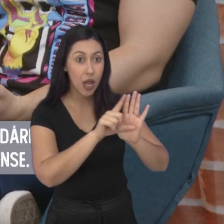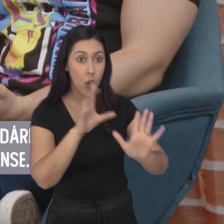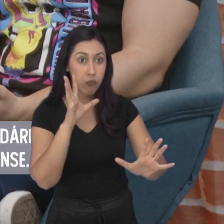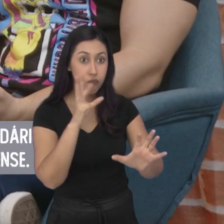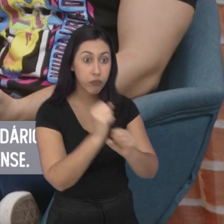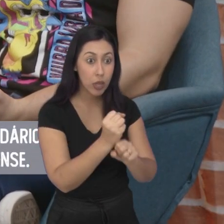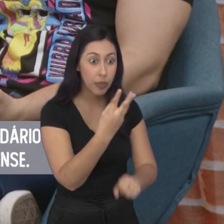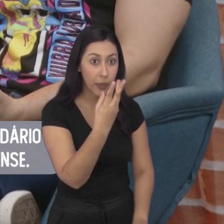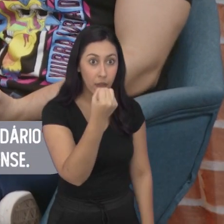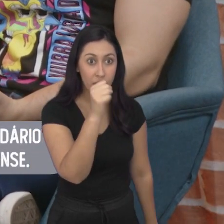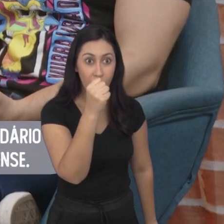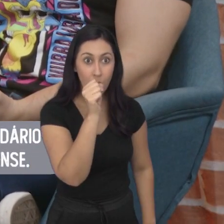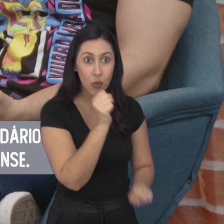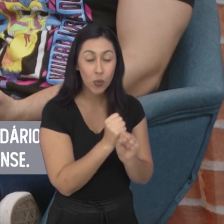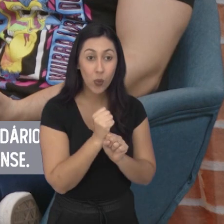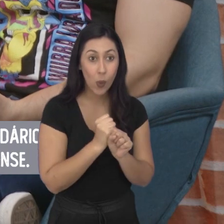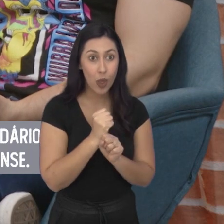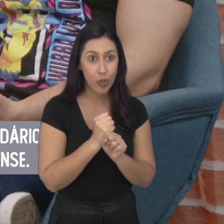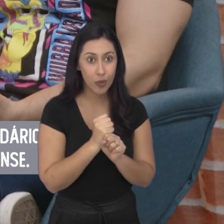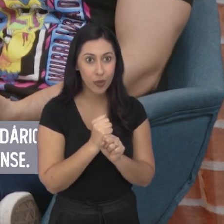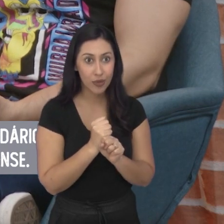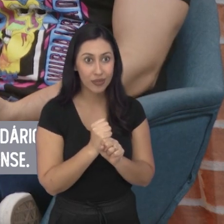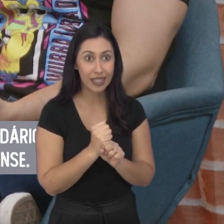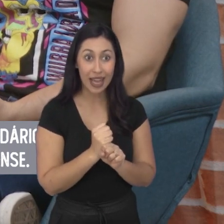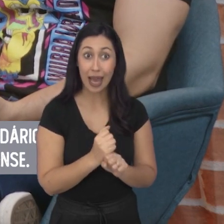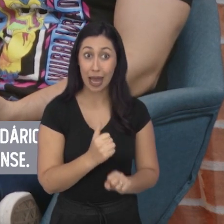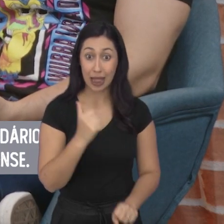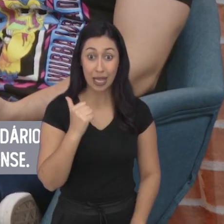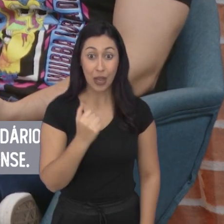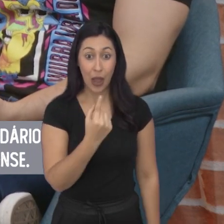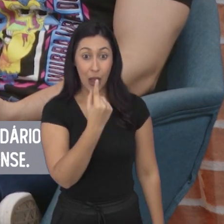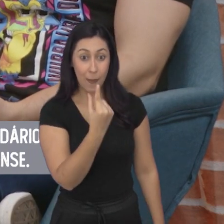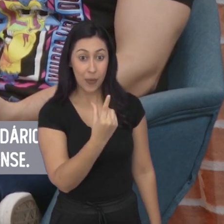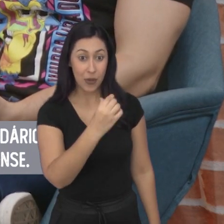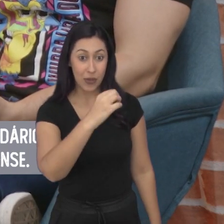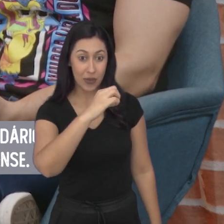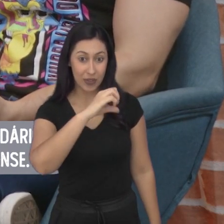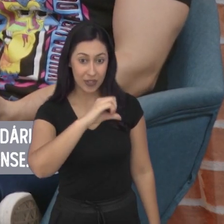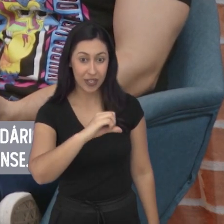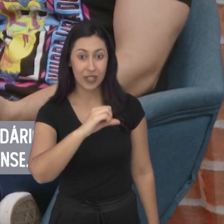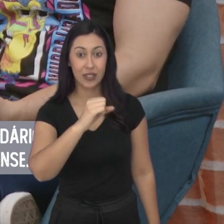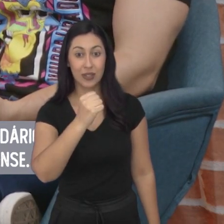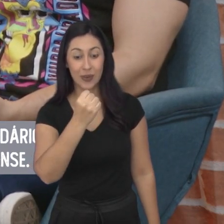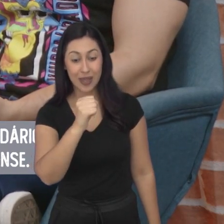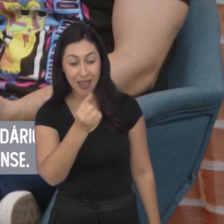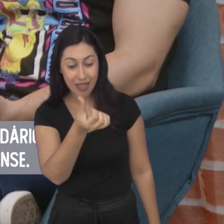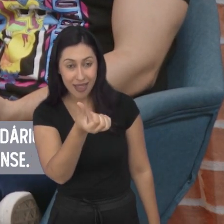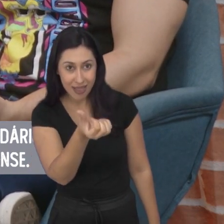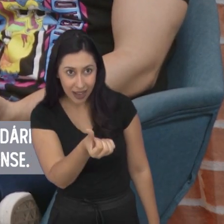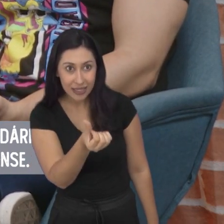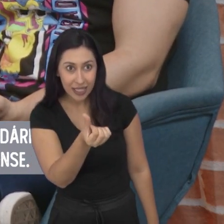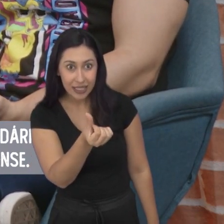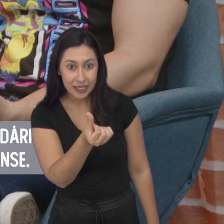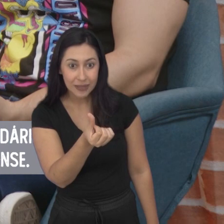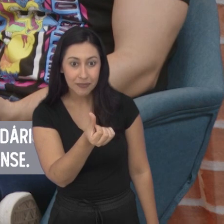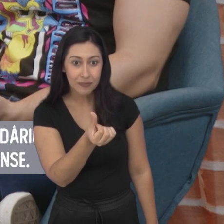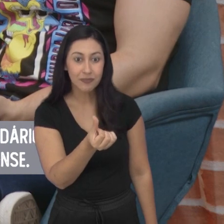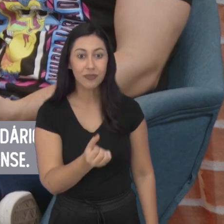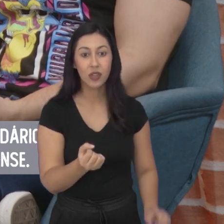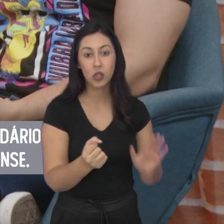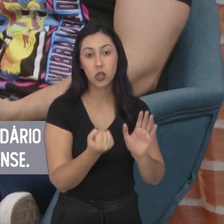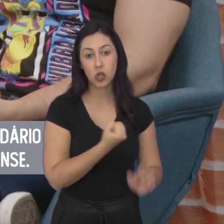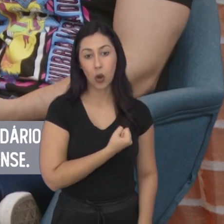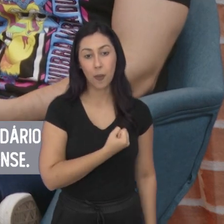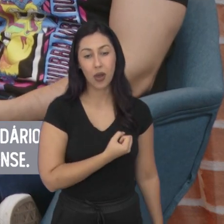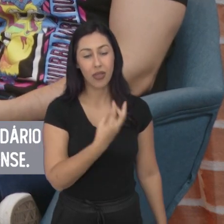tem 38 anos, ela é de 1986. A Lei 3.103 daquele ano oficializa